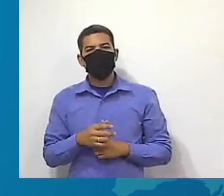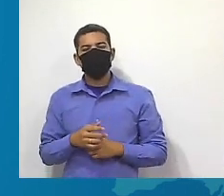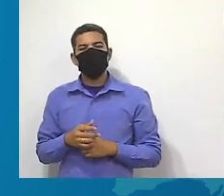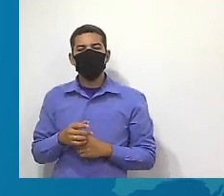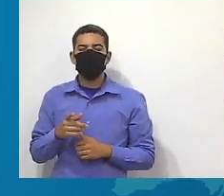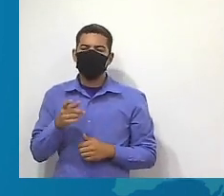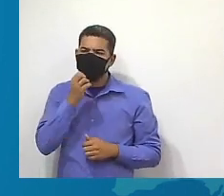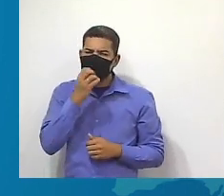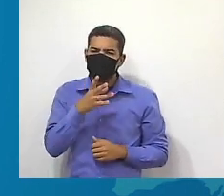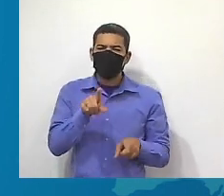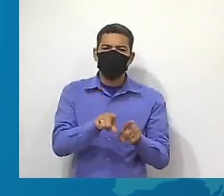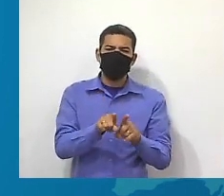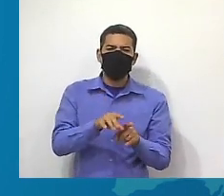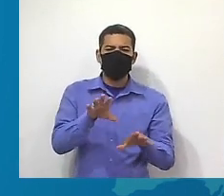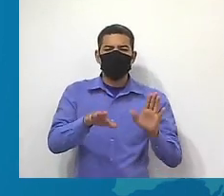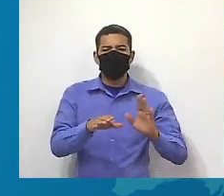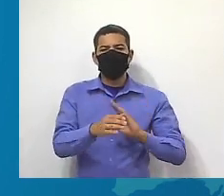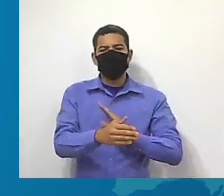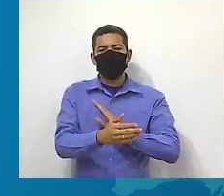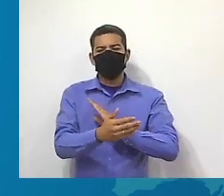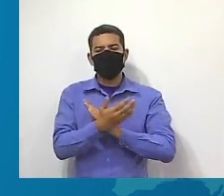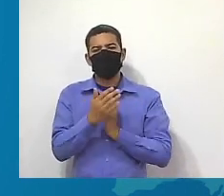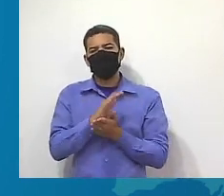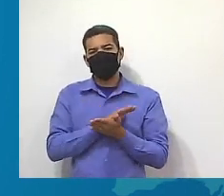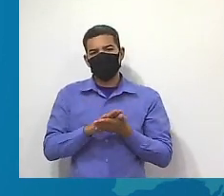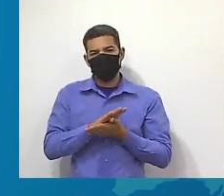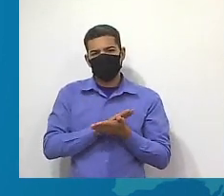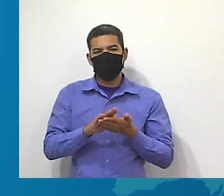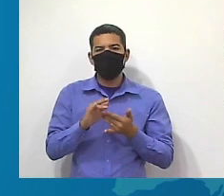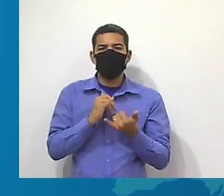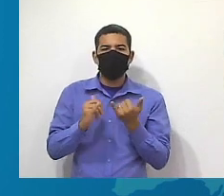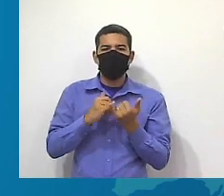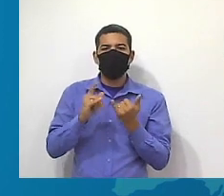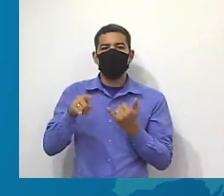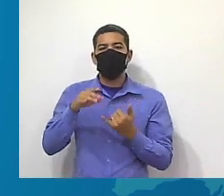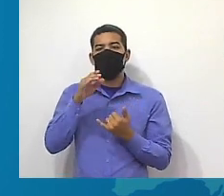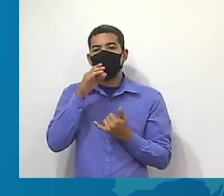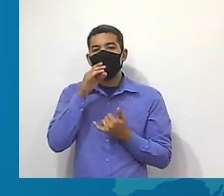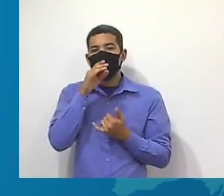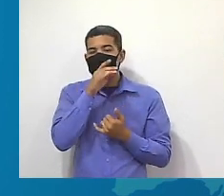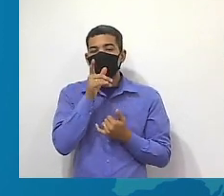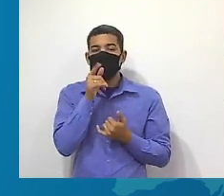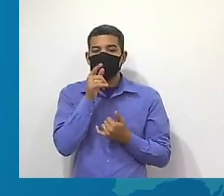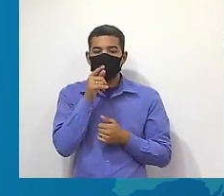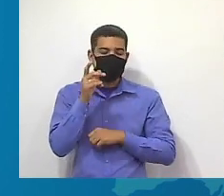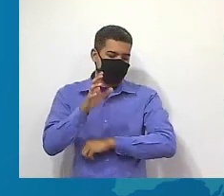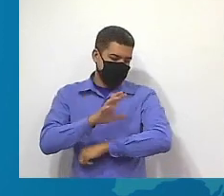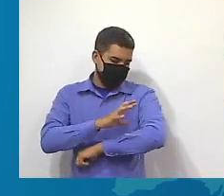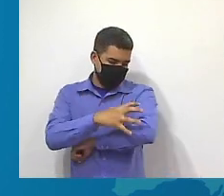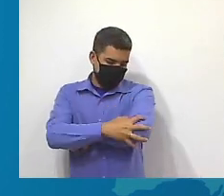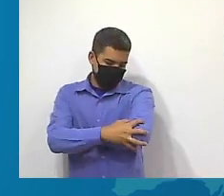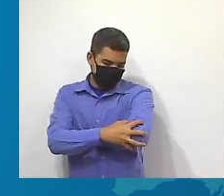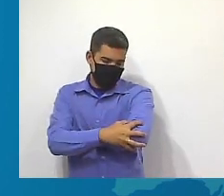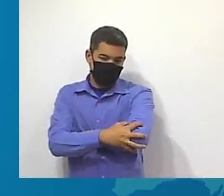e desvantagens. De forma semelhante, a gente pode fazer com compressa de água quente também. Tá? Então, aí é